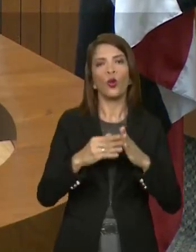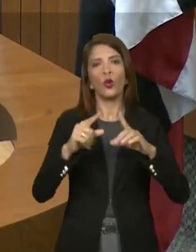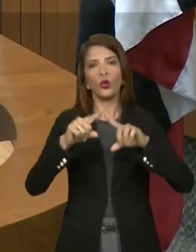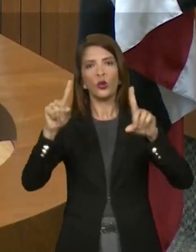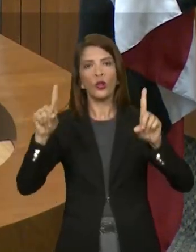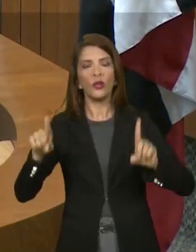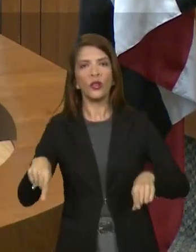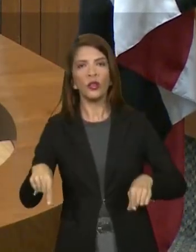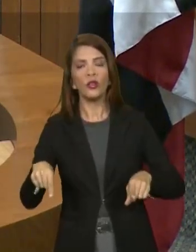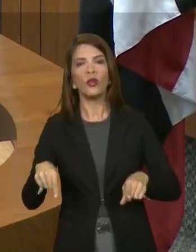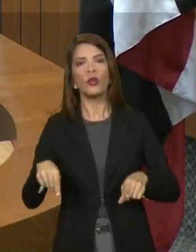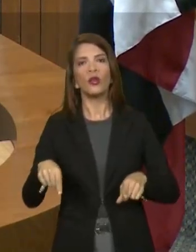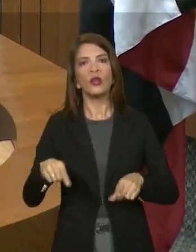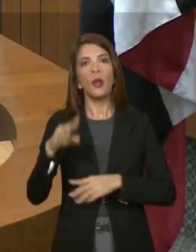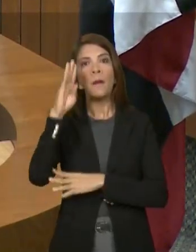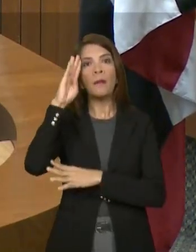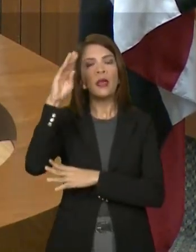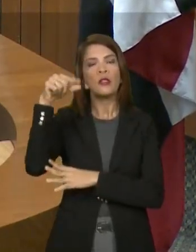principalmente do estado do Maranhão.